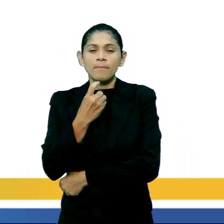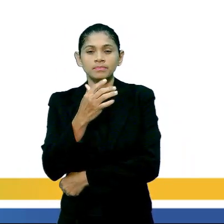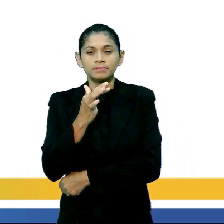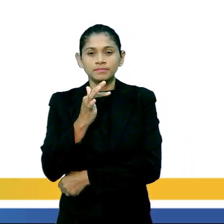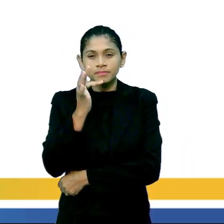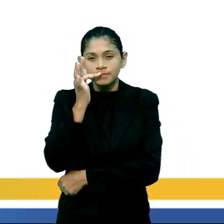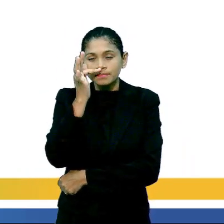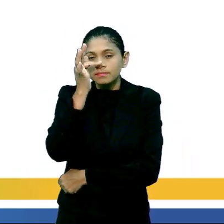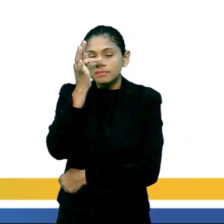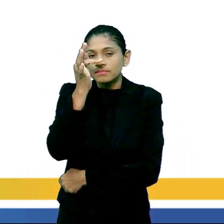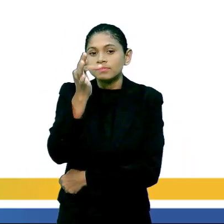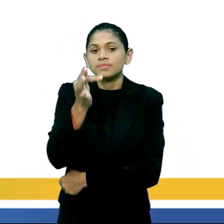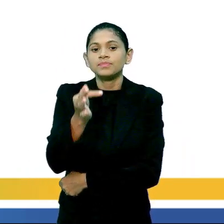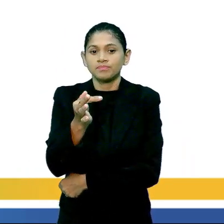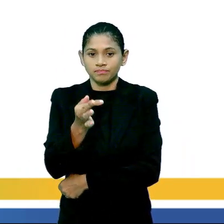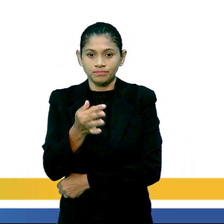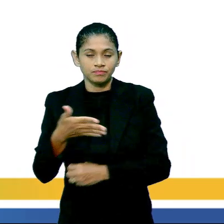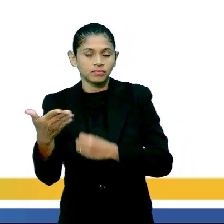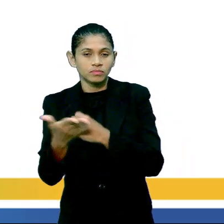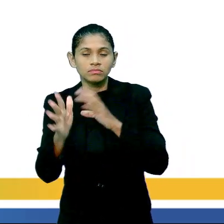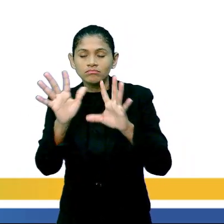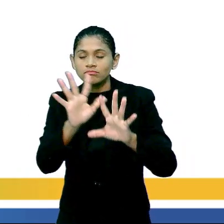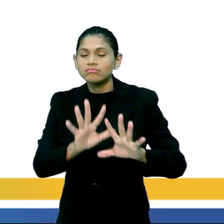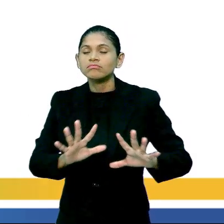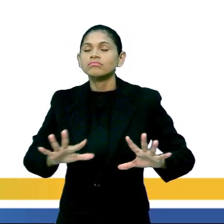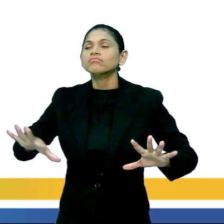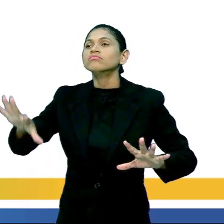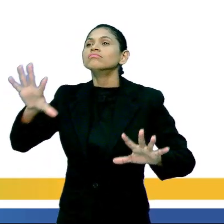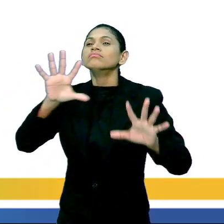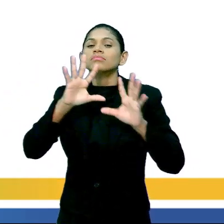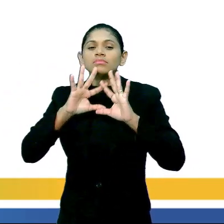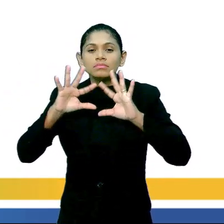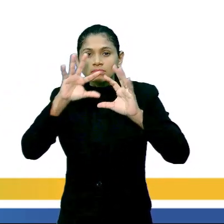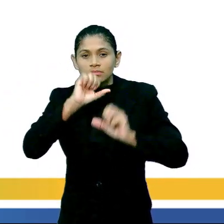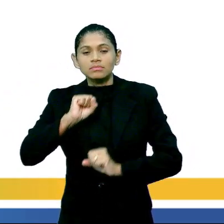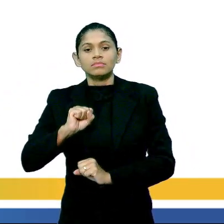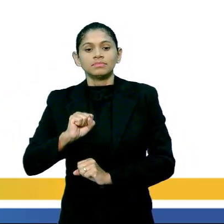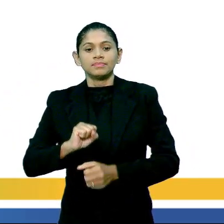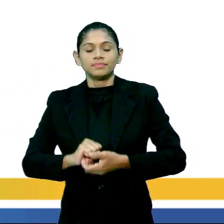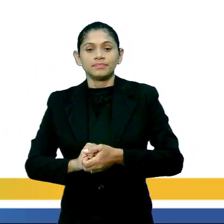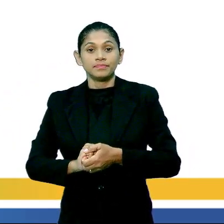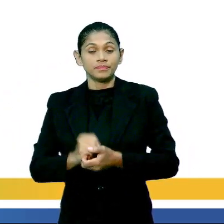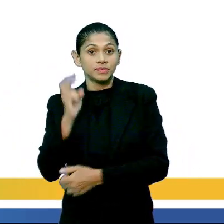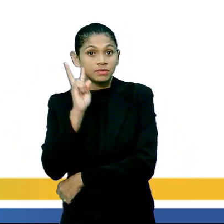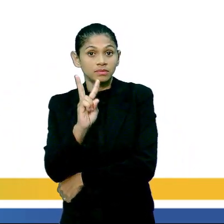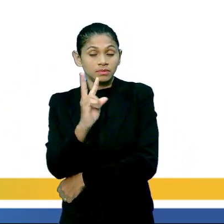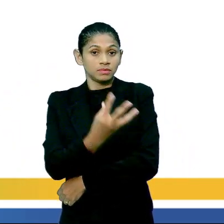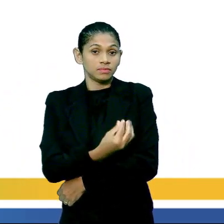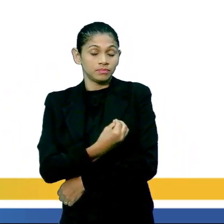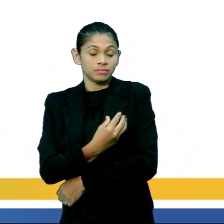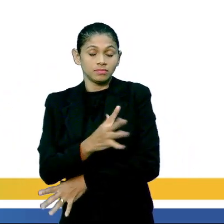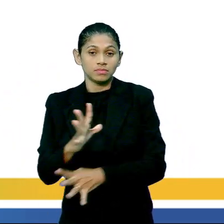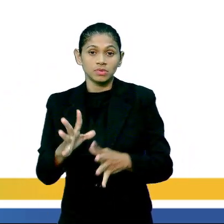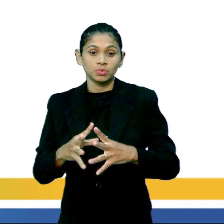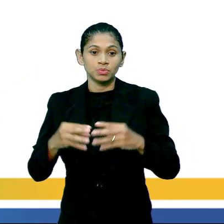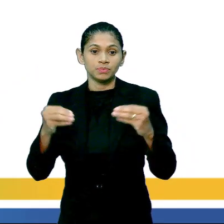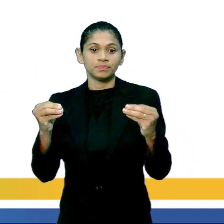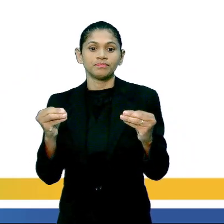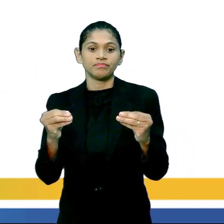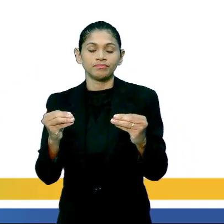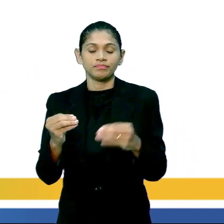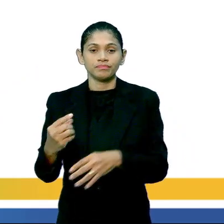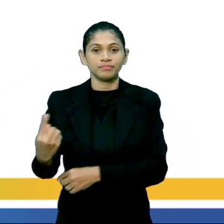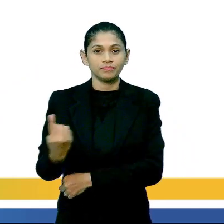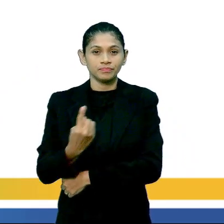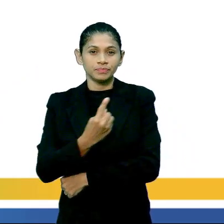flor silvestre que embalsama os ares, ver minha alma adejar pelo infinito,